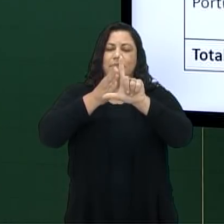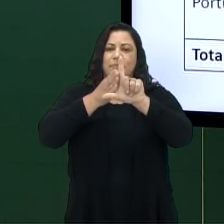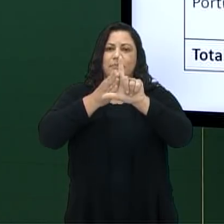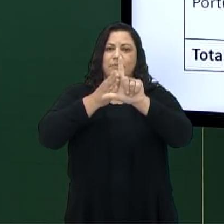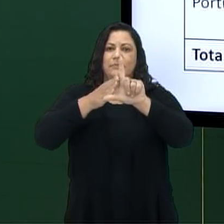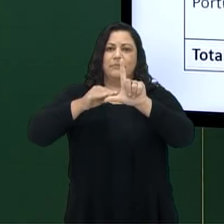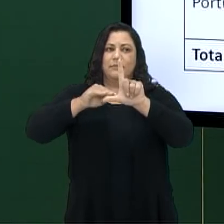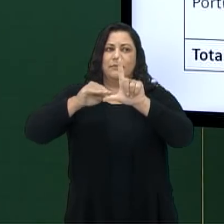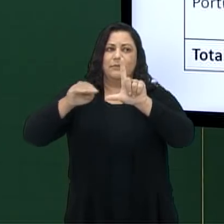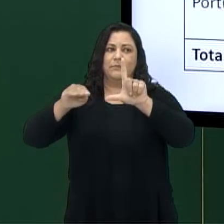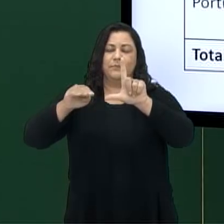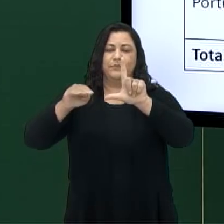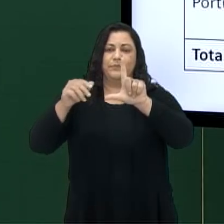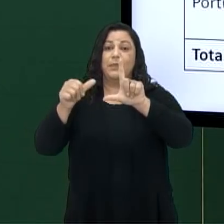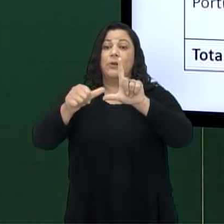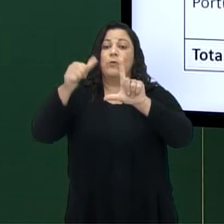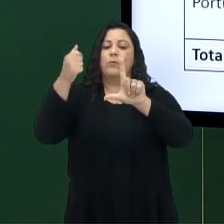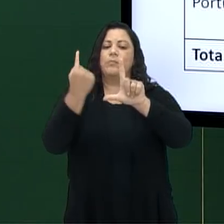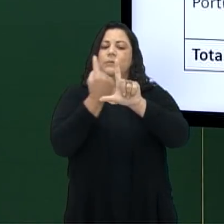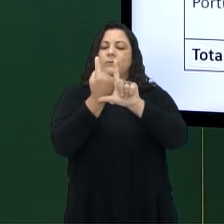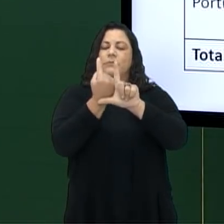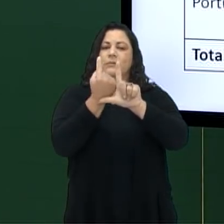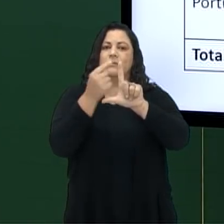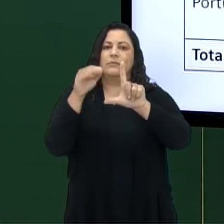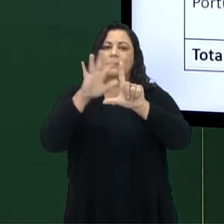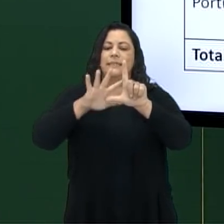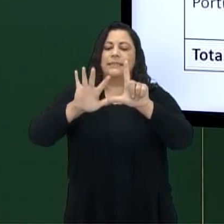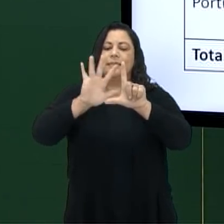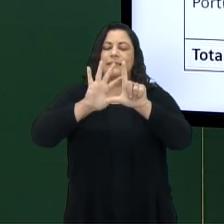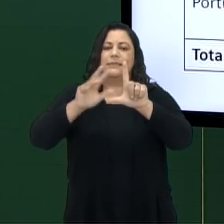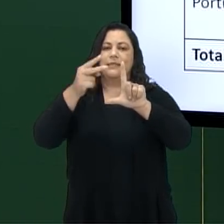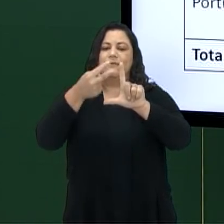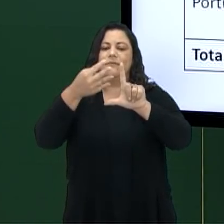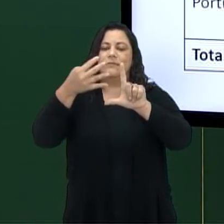setor, ok? Esse daqui é 24%,